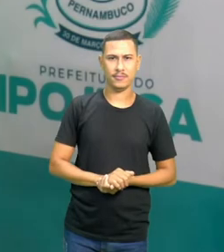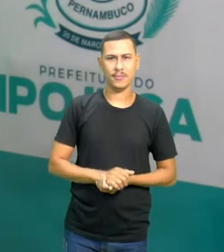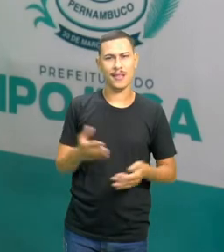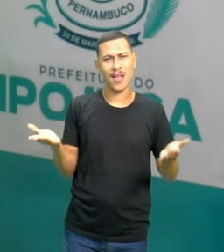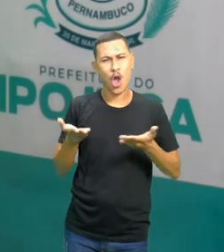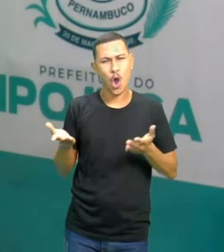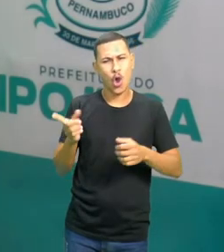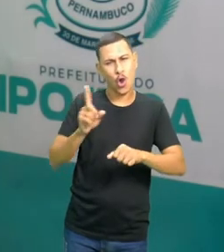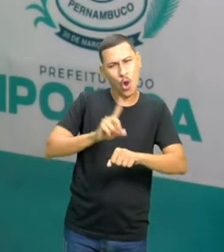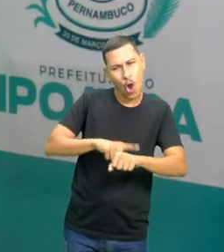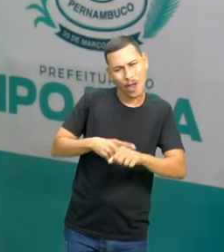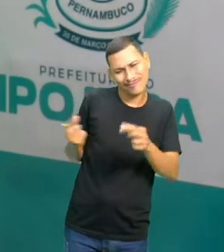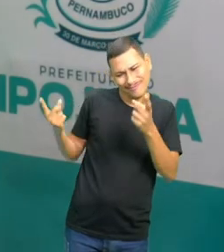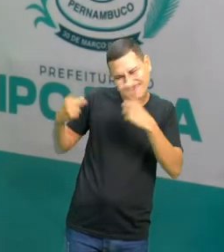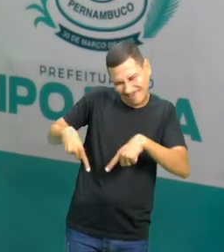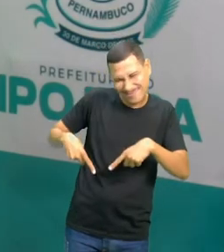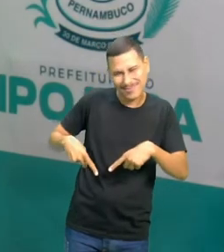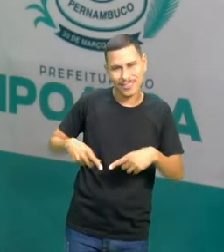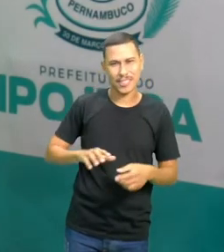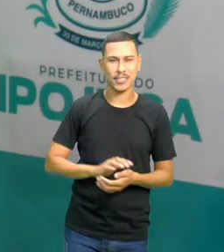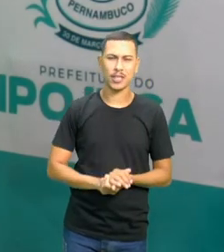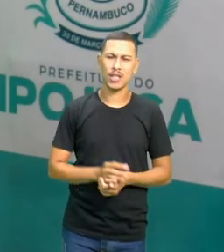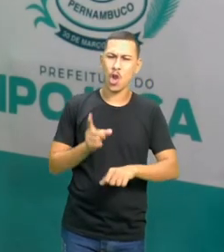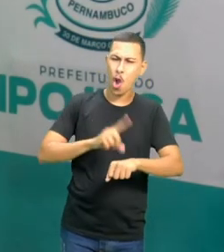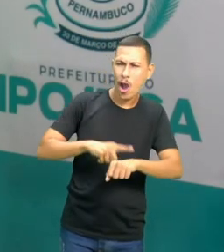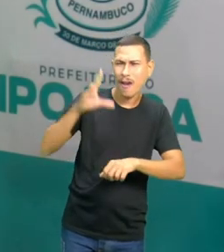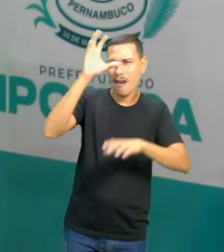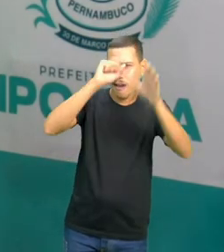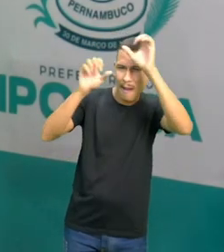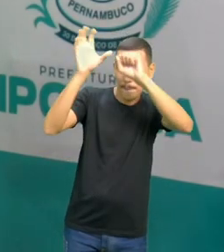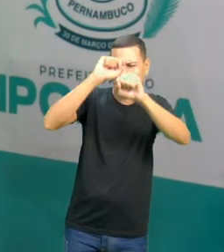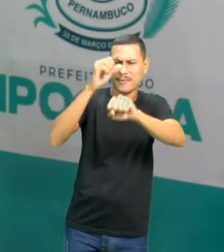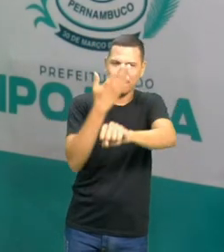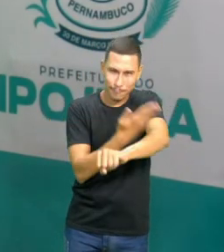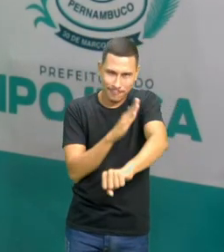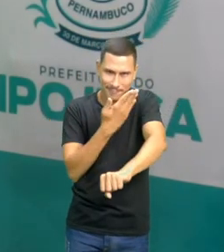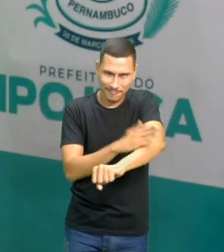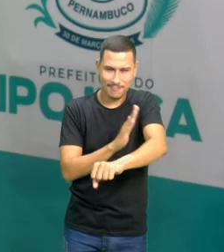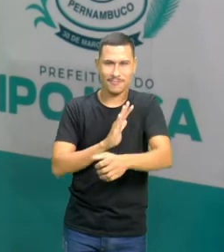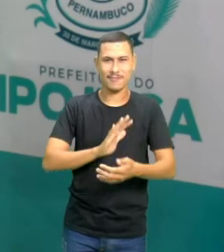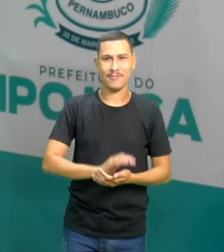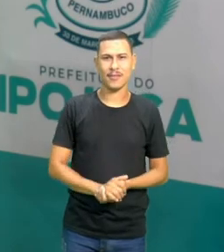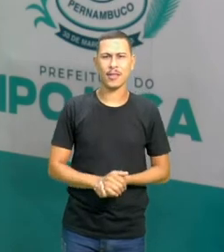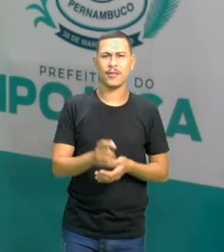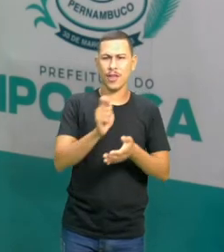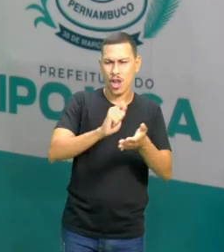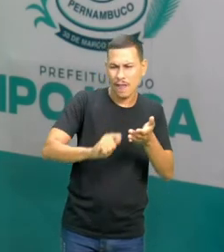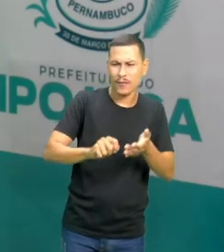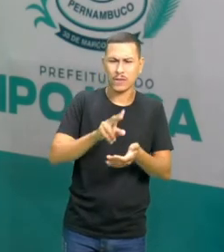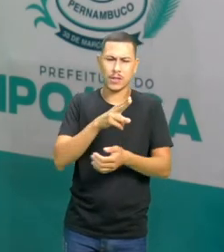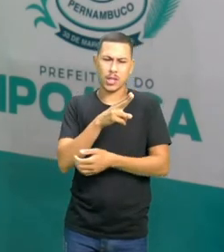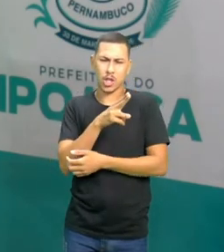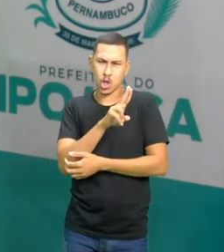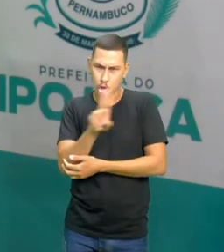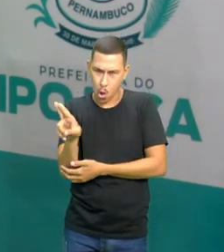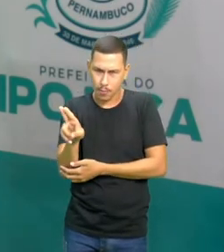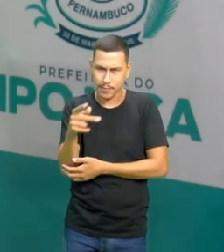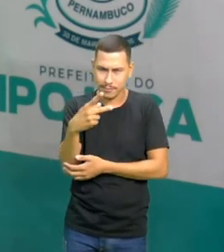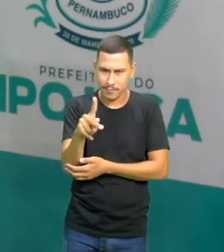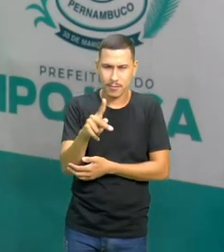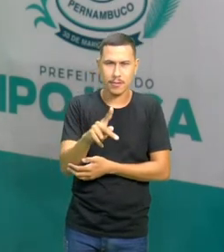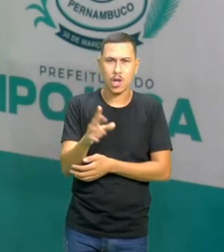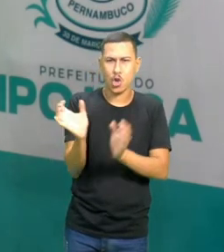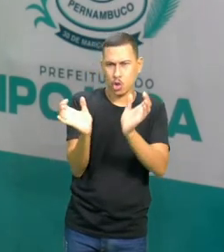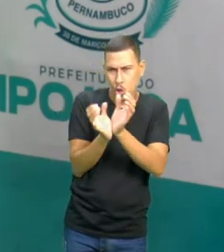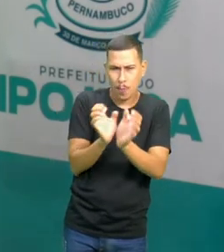Chegou o momento do nosso desafio. O momento de aprender praticando. Tome nota do seu nome.